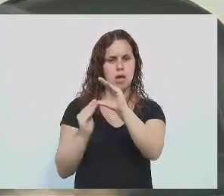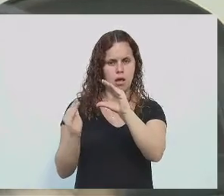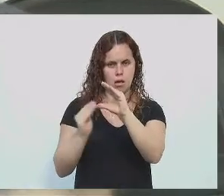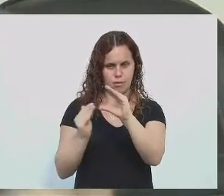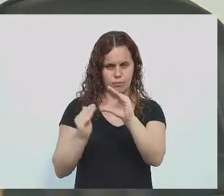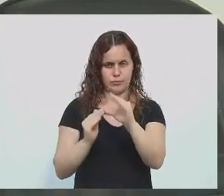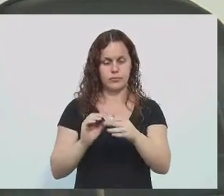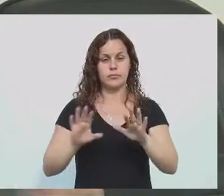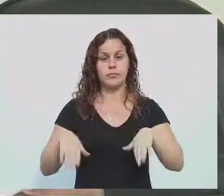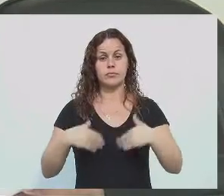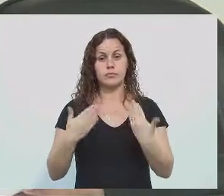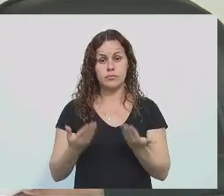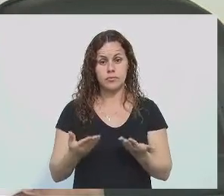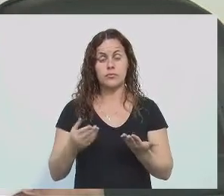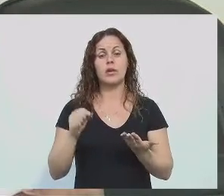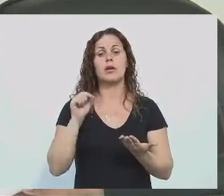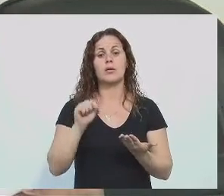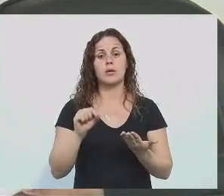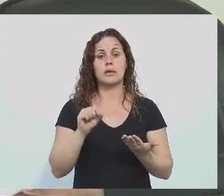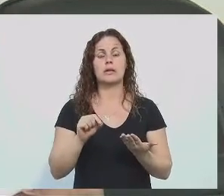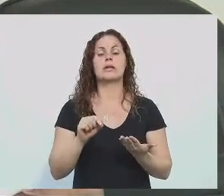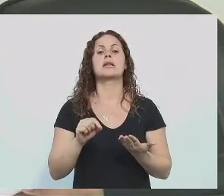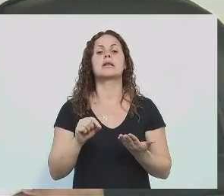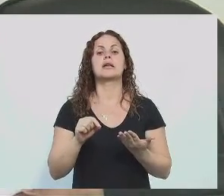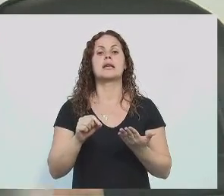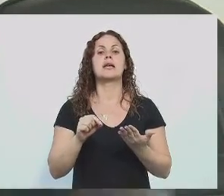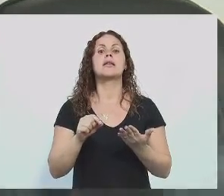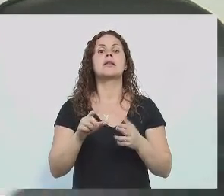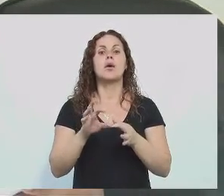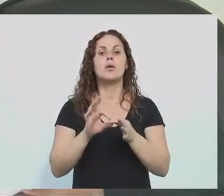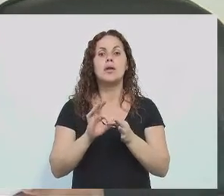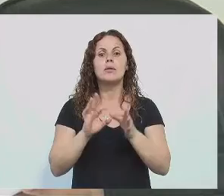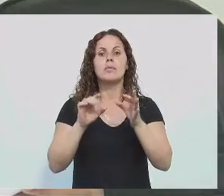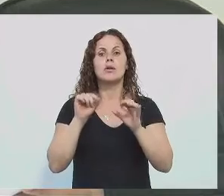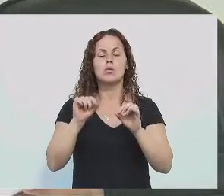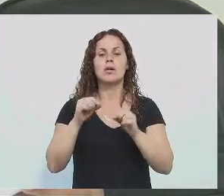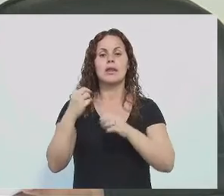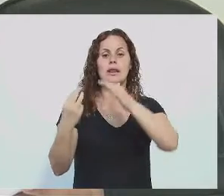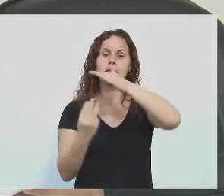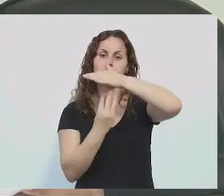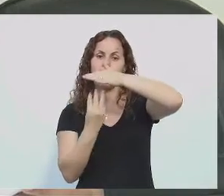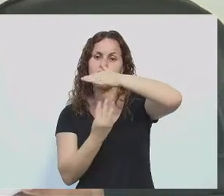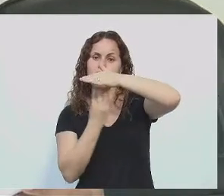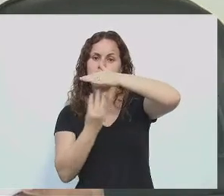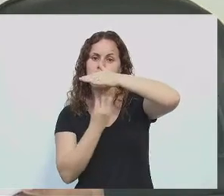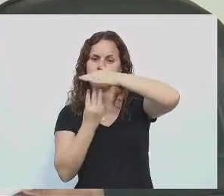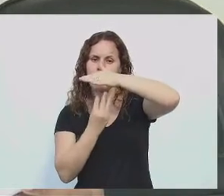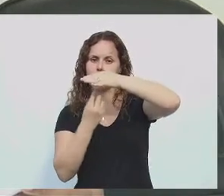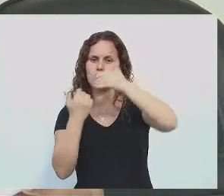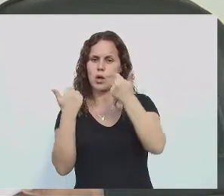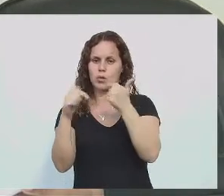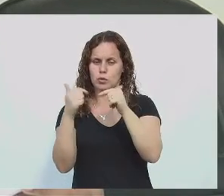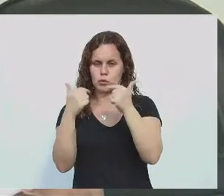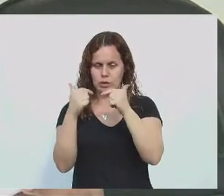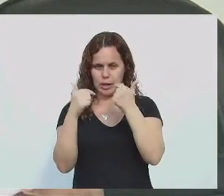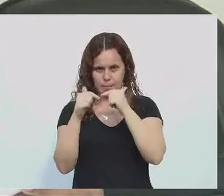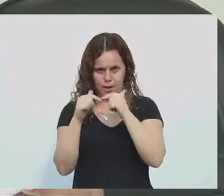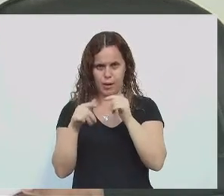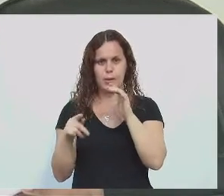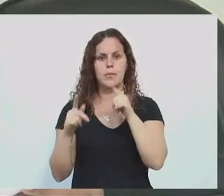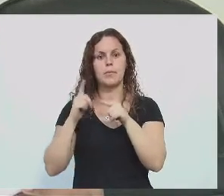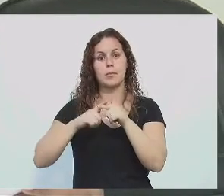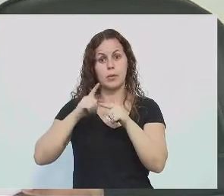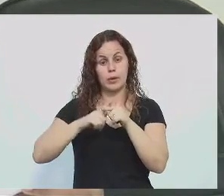serviços, a autarquia municipal abriu licitação para promover a terceirização desses serviços, o que gerará